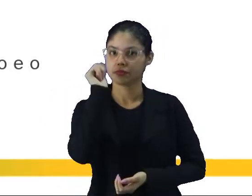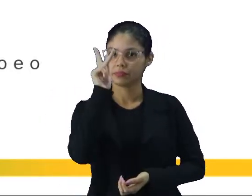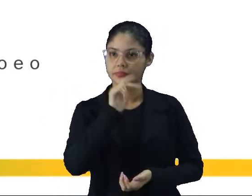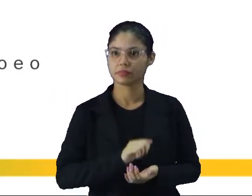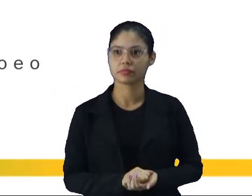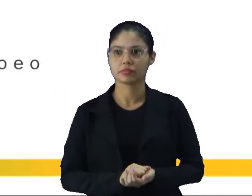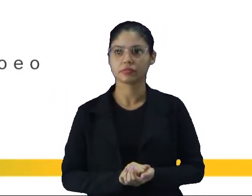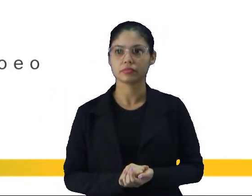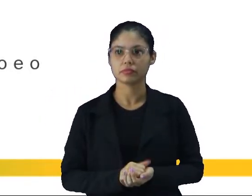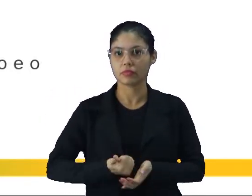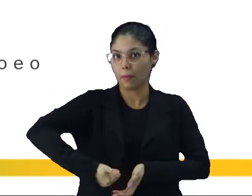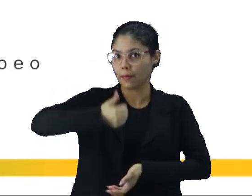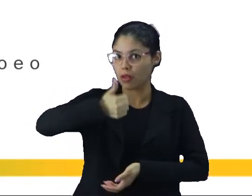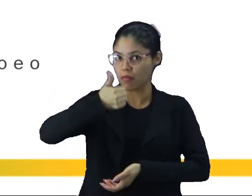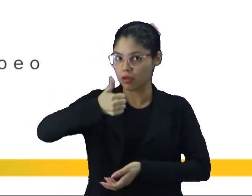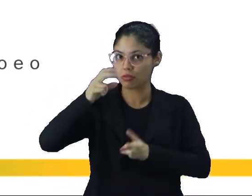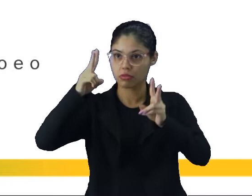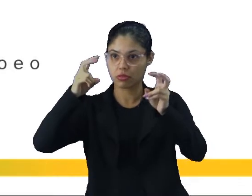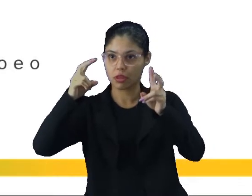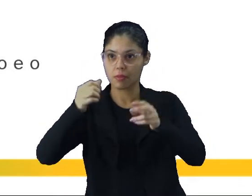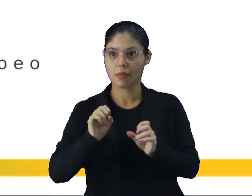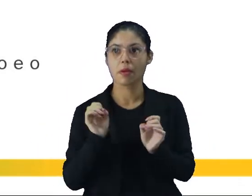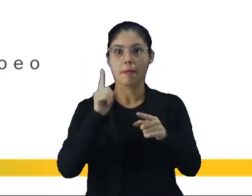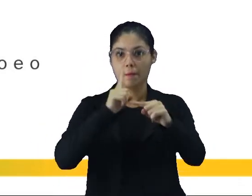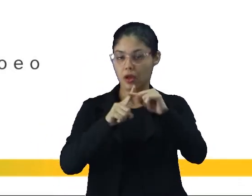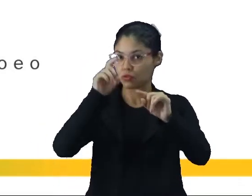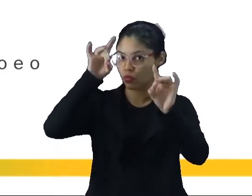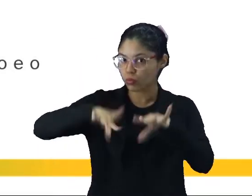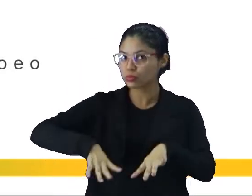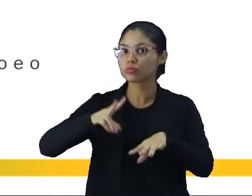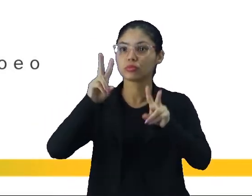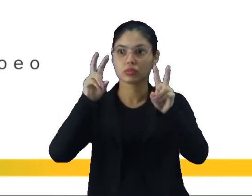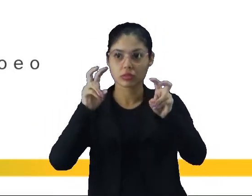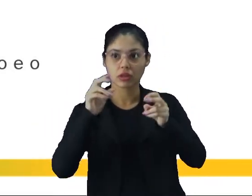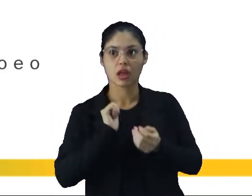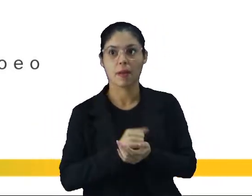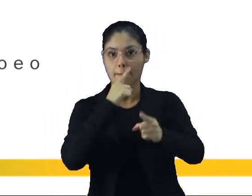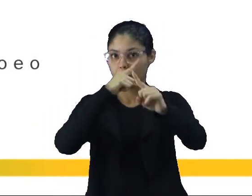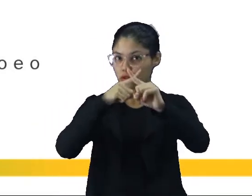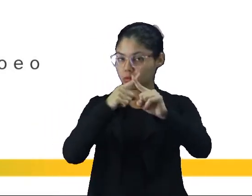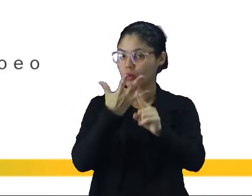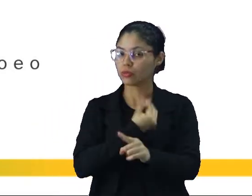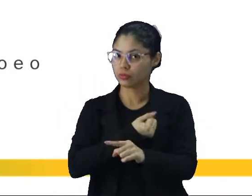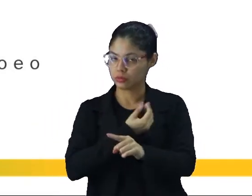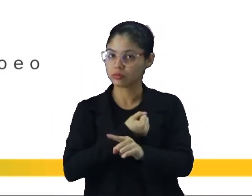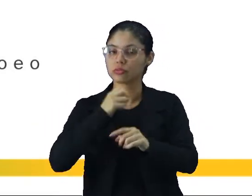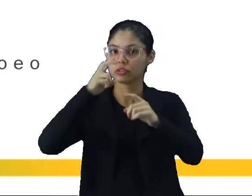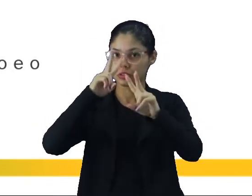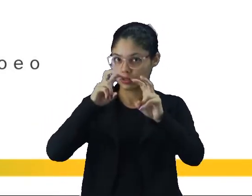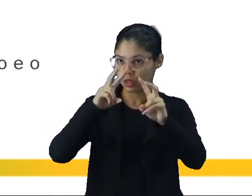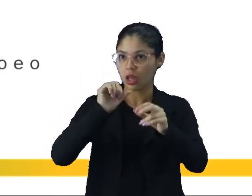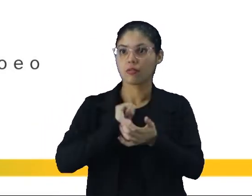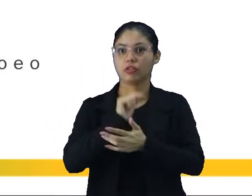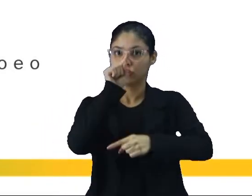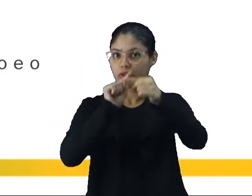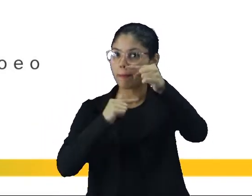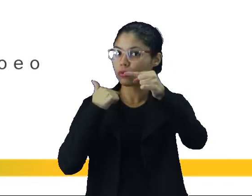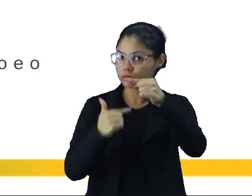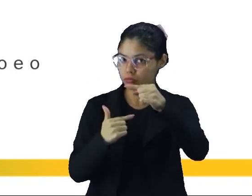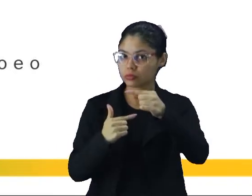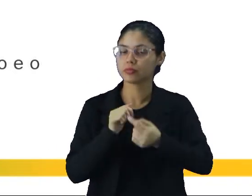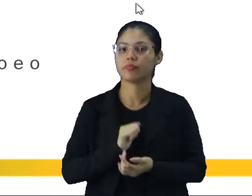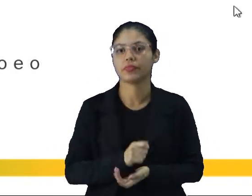Ok? Eu vou pegar o primeiro termo mais o último, multiplicar pelo número de termos e desse resultado eu vou dividir por